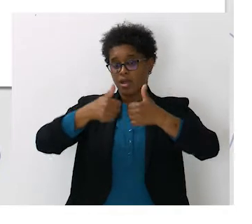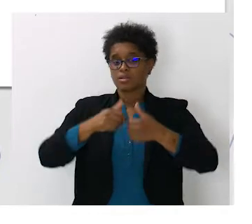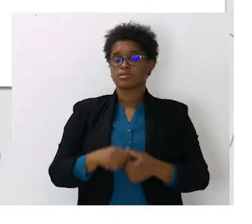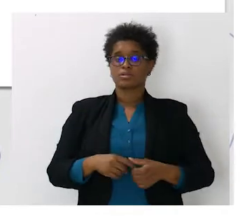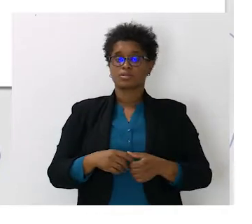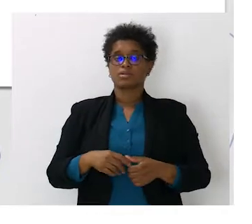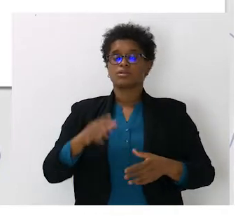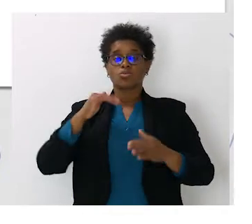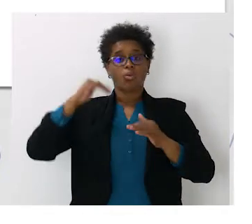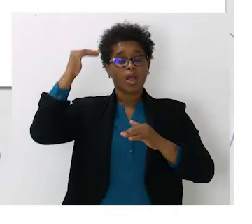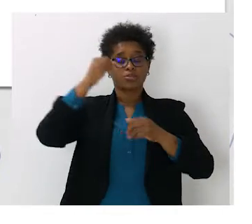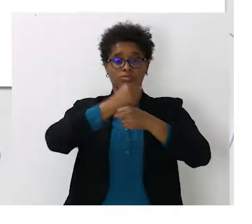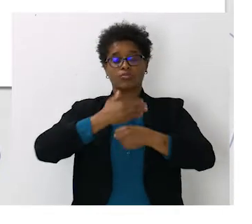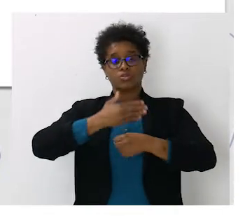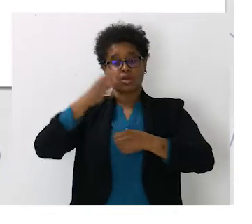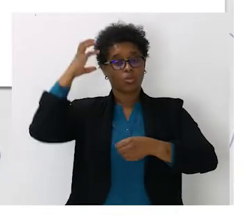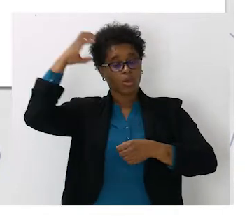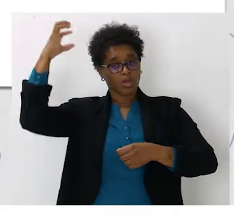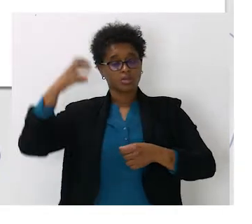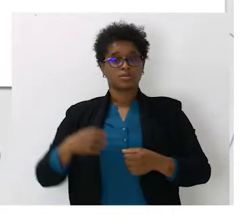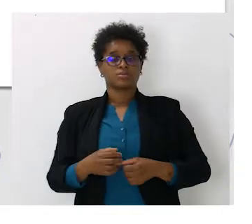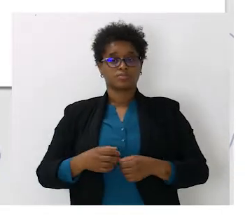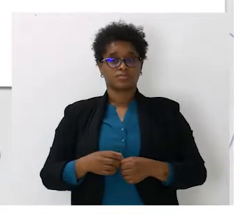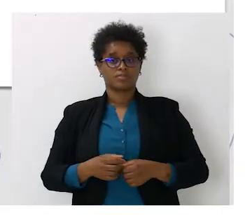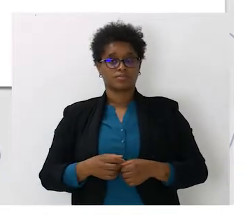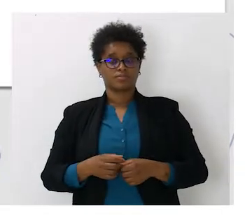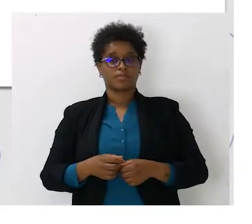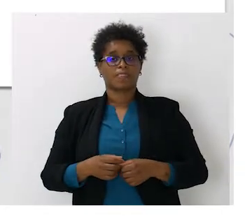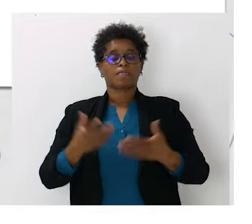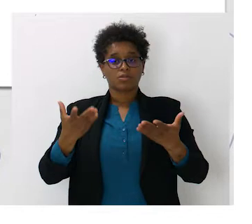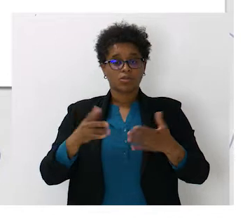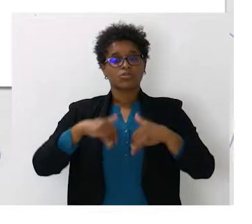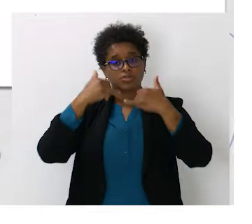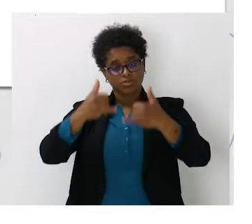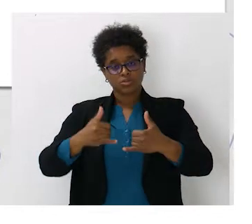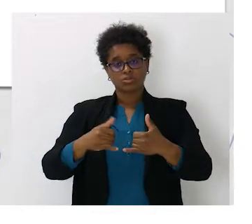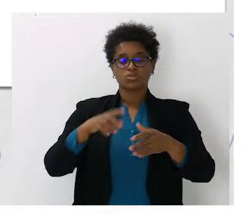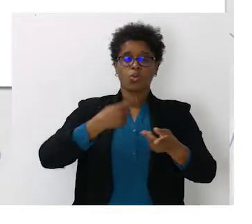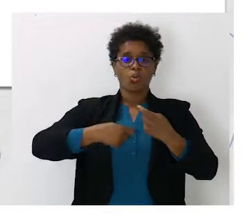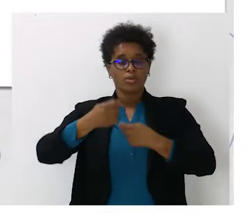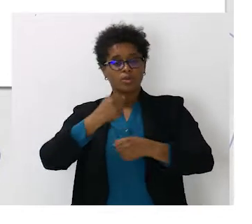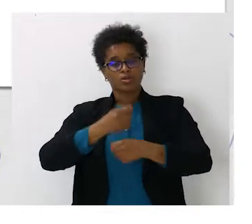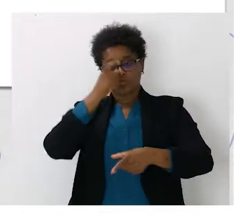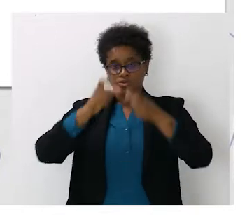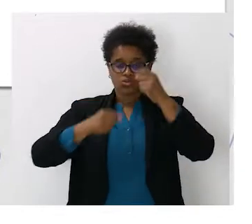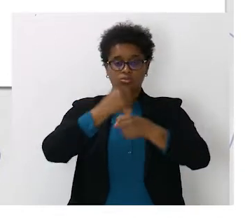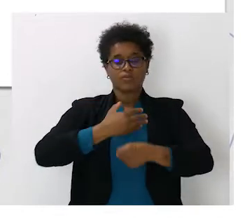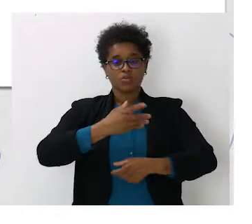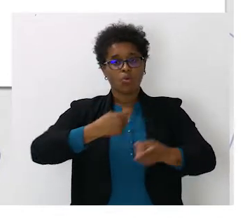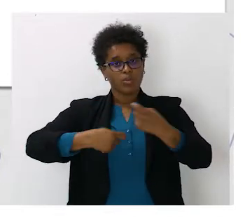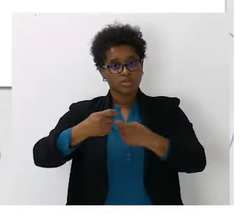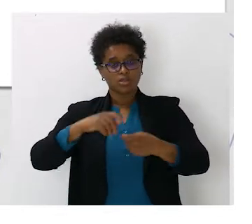cidade e os altos funcionários do rei. Seguia-se os comerciantes e os